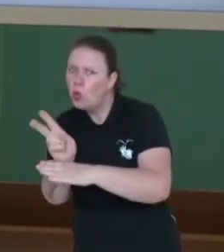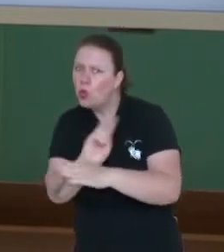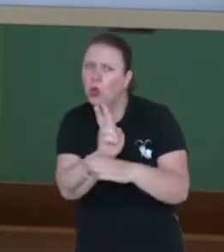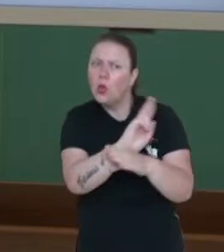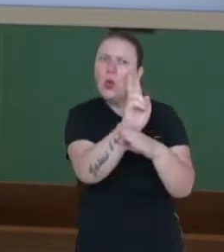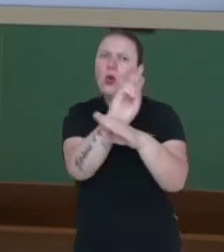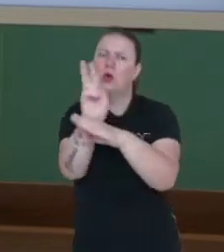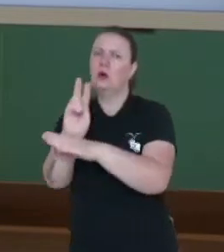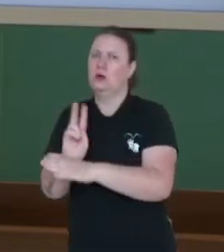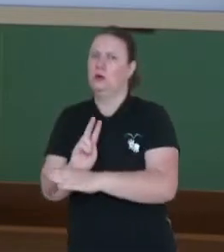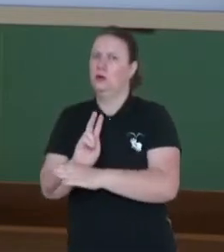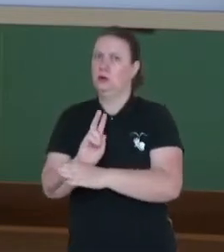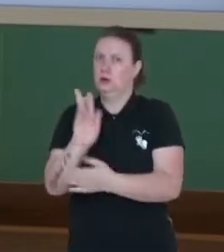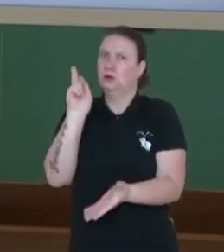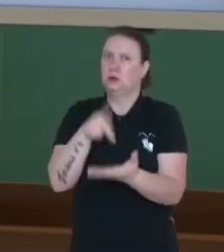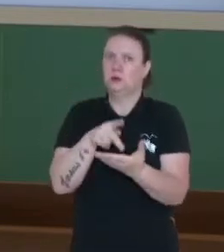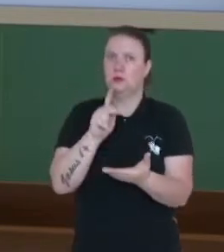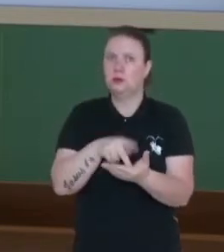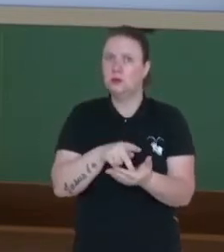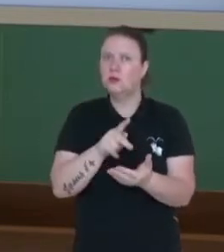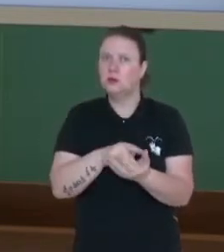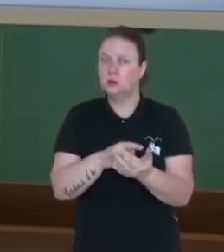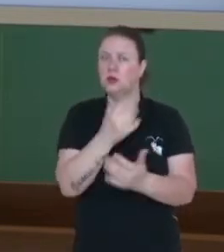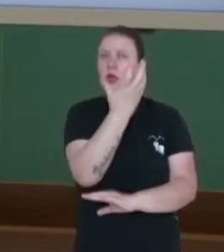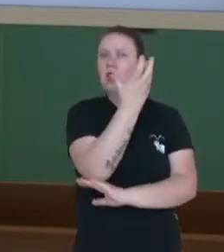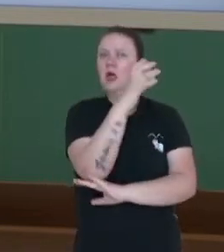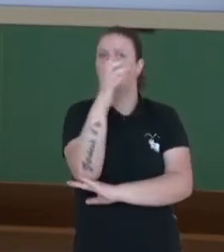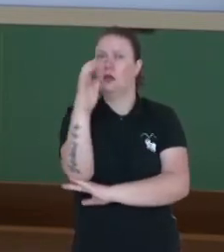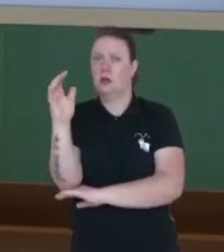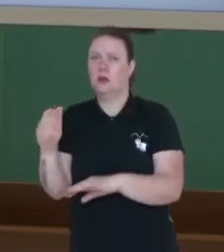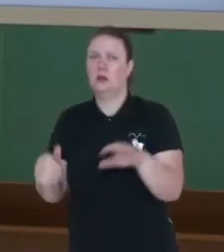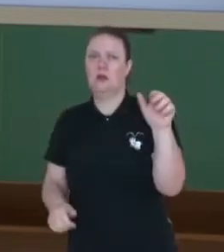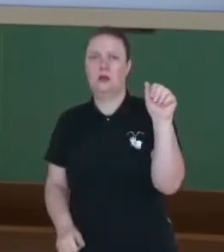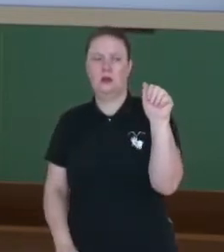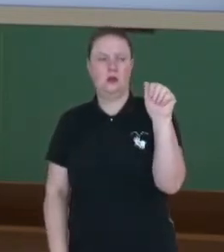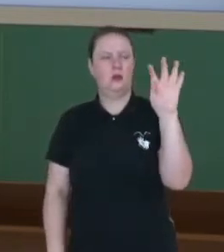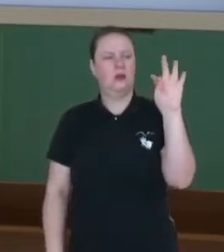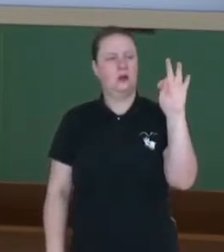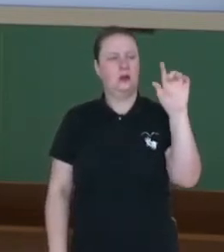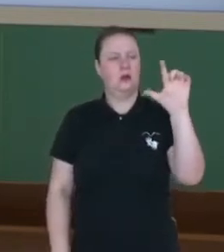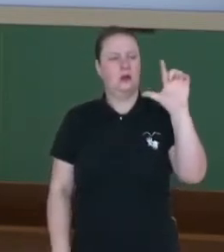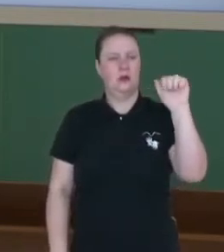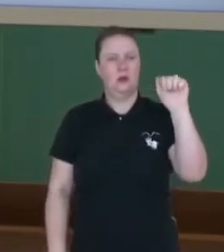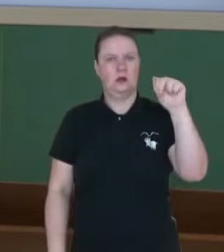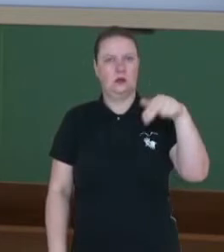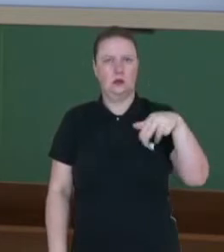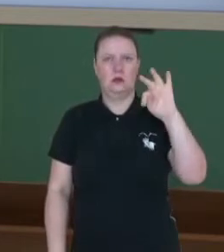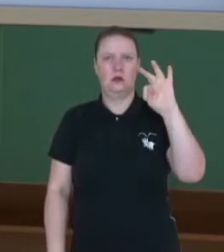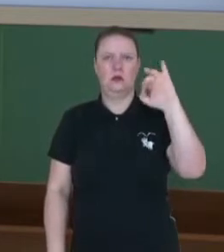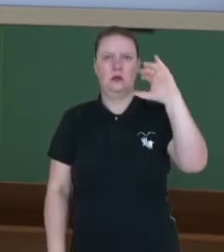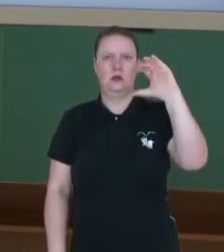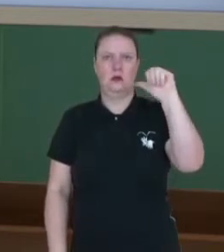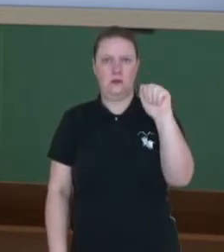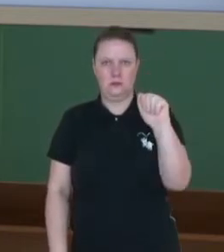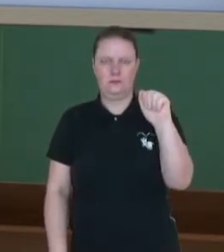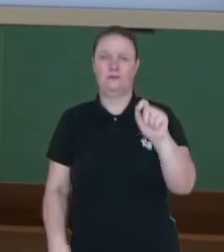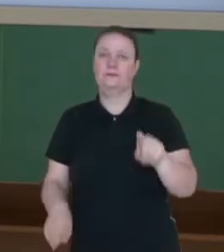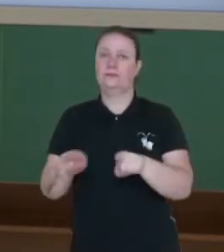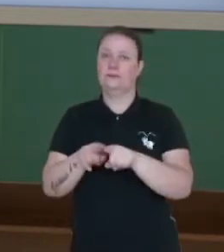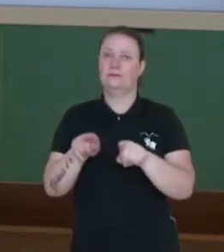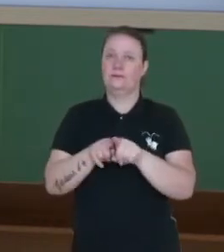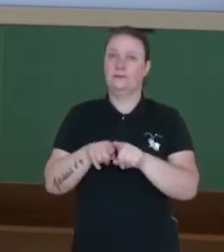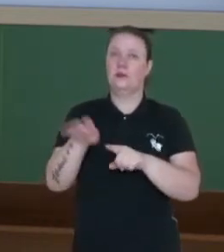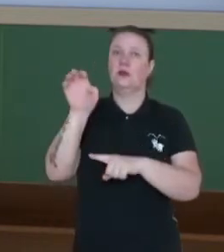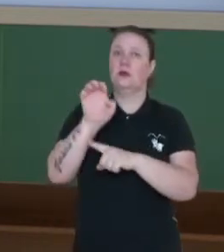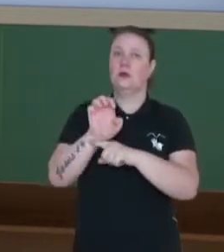lembrar. A remanescência da Mata Atlântica, grande parte da Mata Atlântica que ainda existe no Brasil, ela se encontra no estado